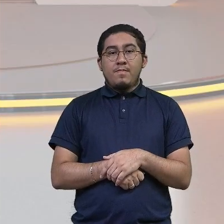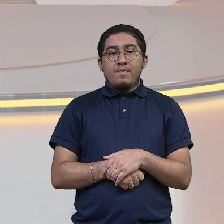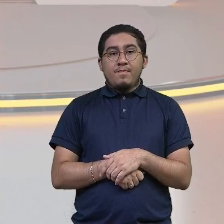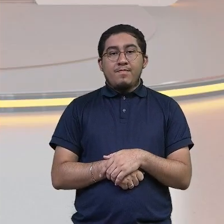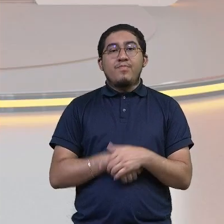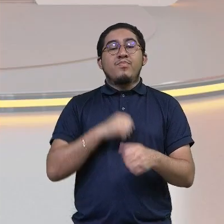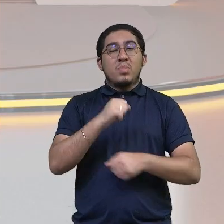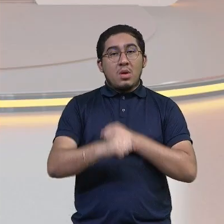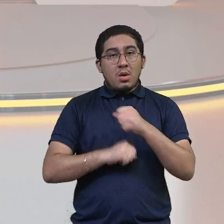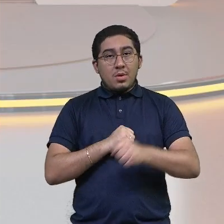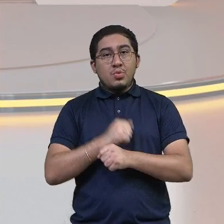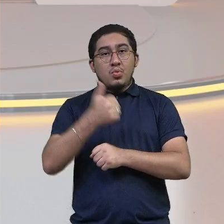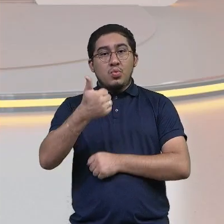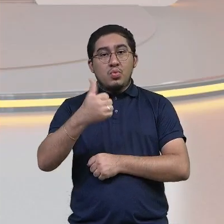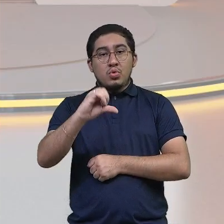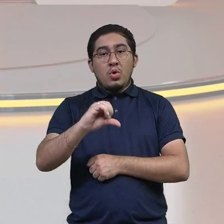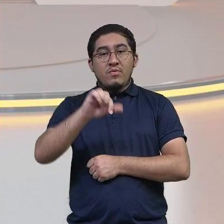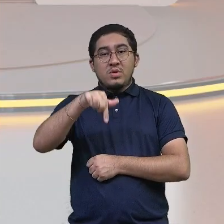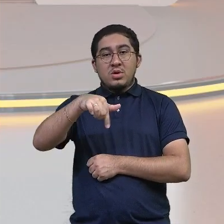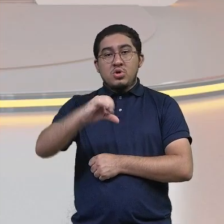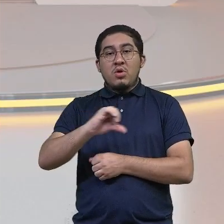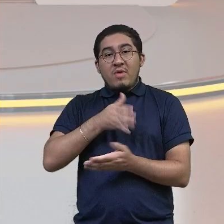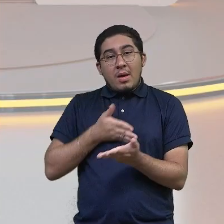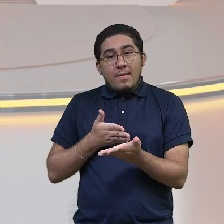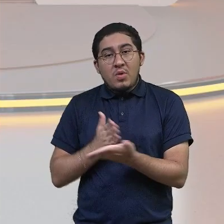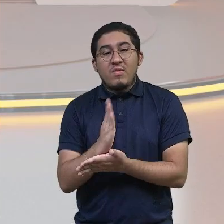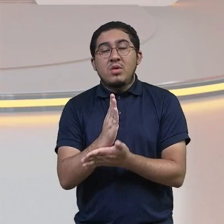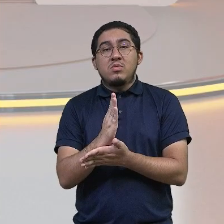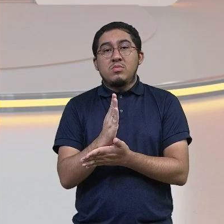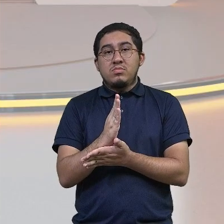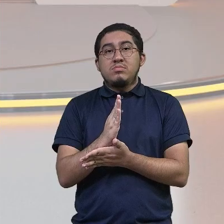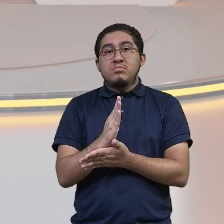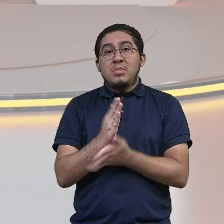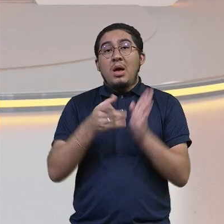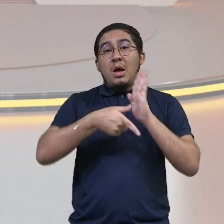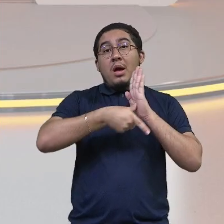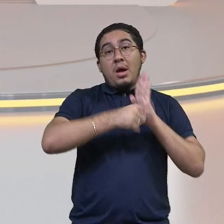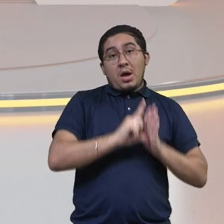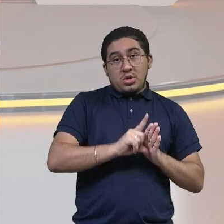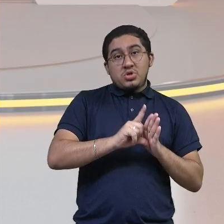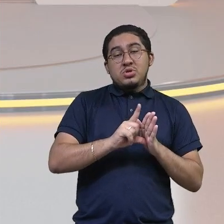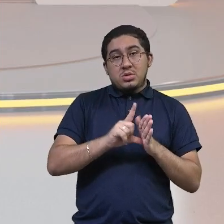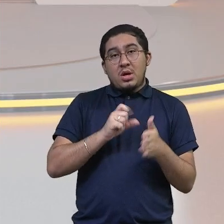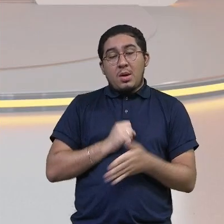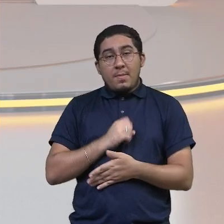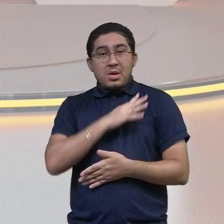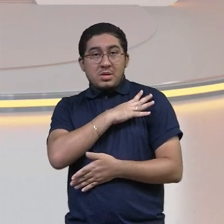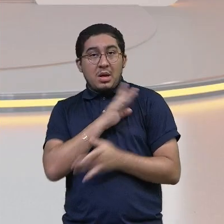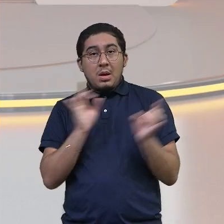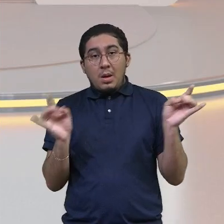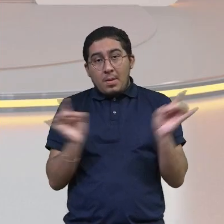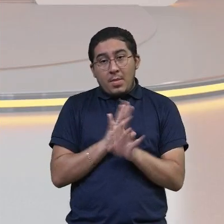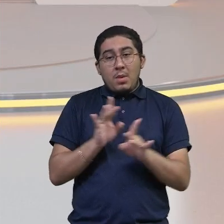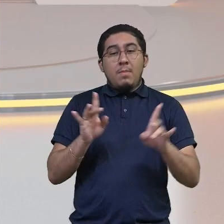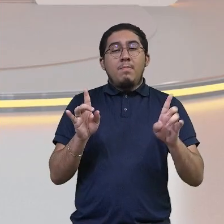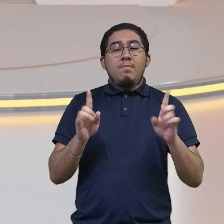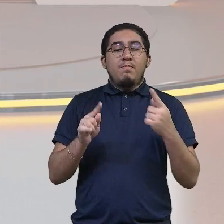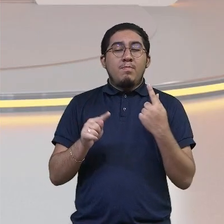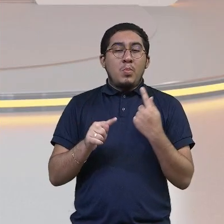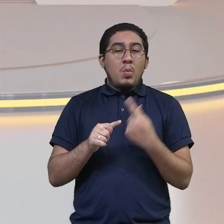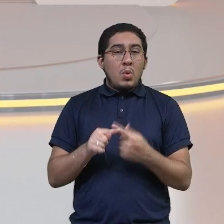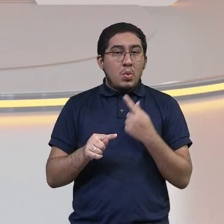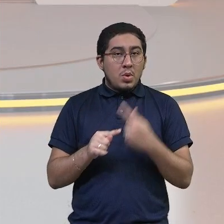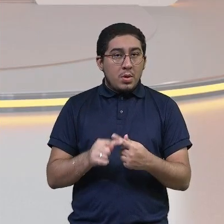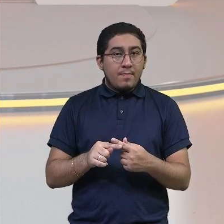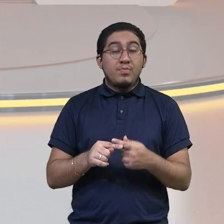em 1979, ou seja, antes do final, de fato, da ditadura. Por quê? Porque durante o